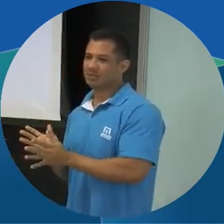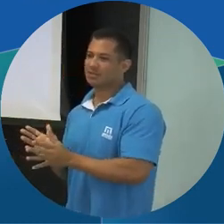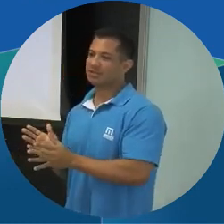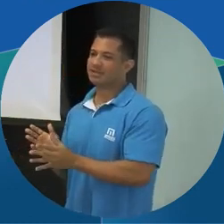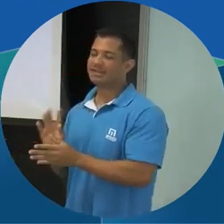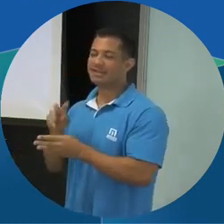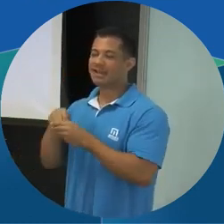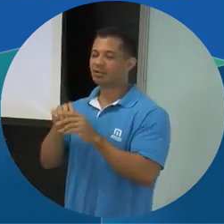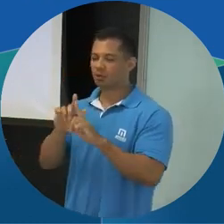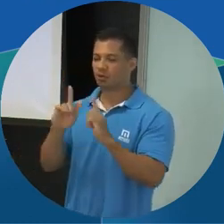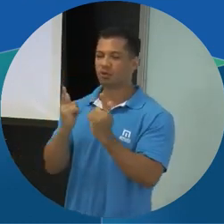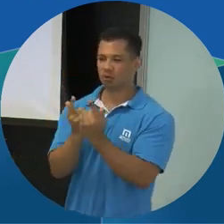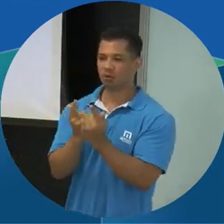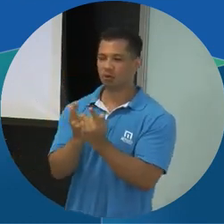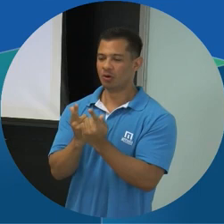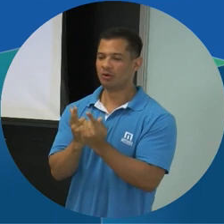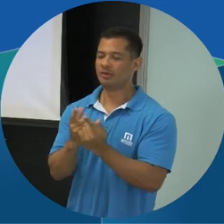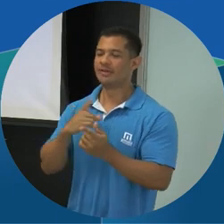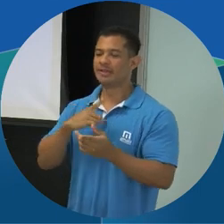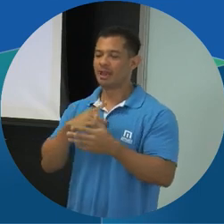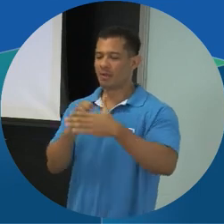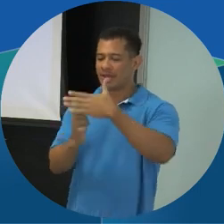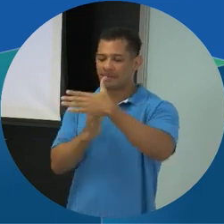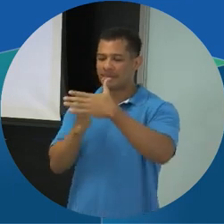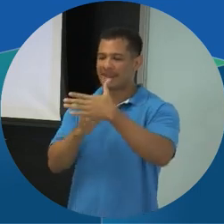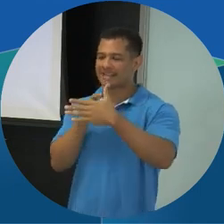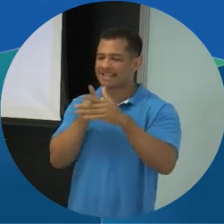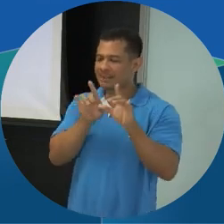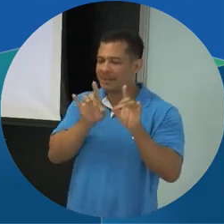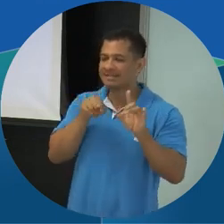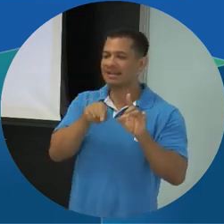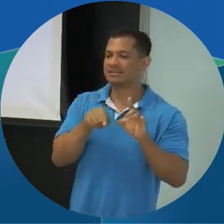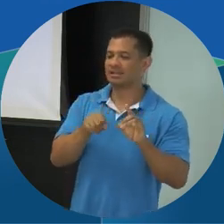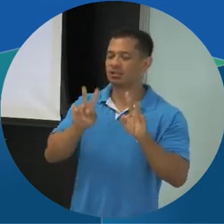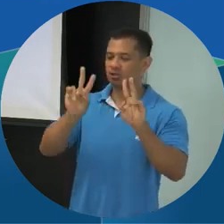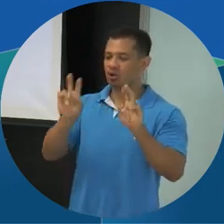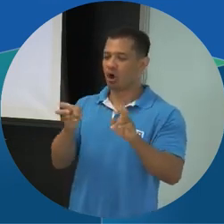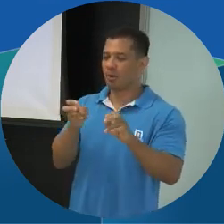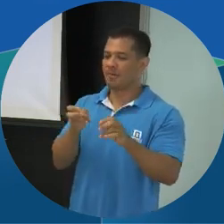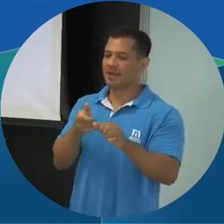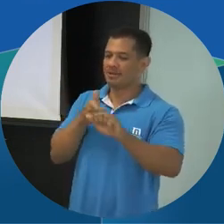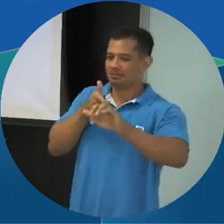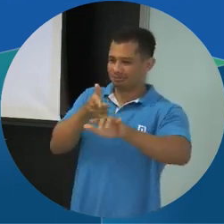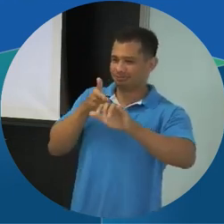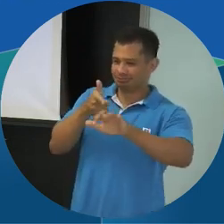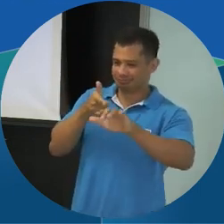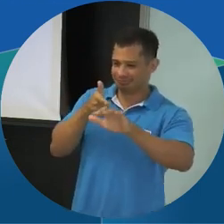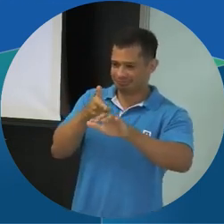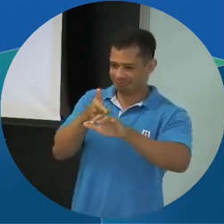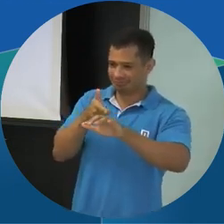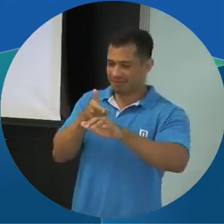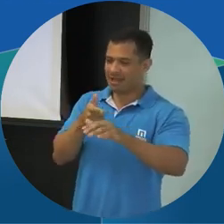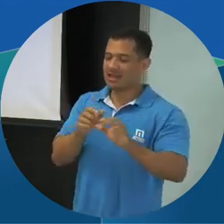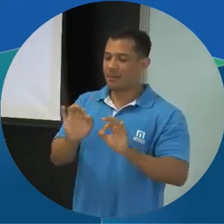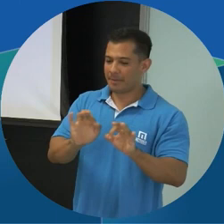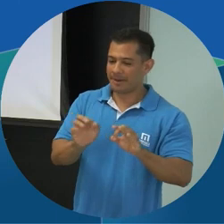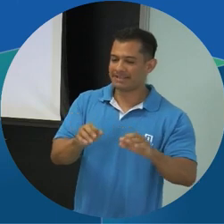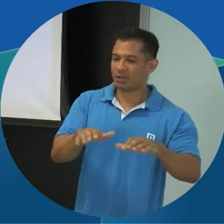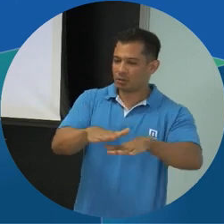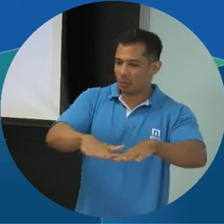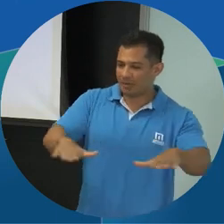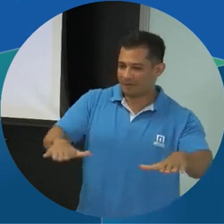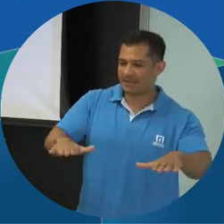Dentro do grupo nós temos uma empresa que é especialista em hidrojateamento, na preparação de superfície e na